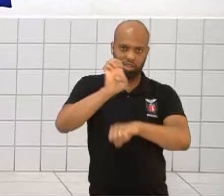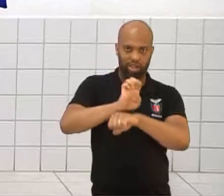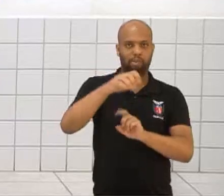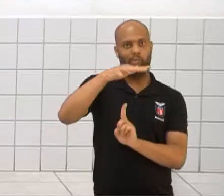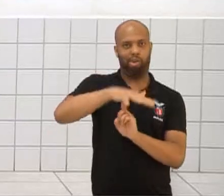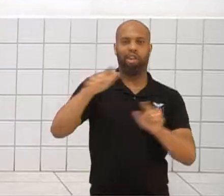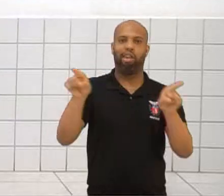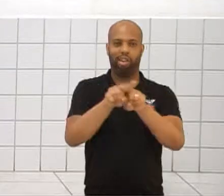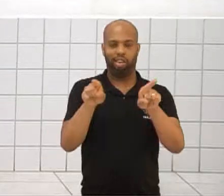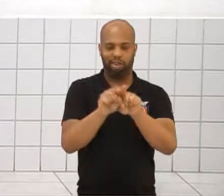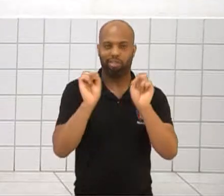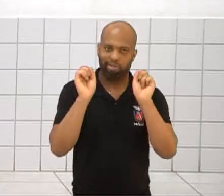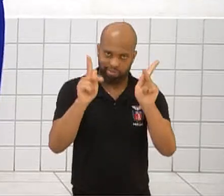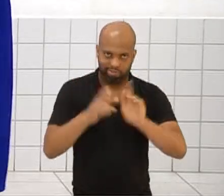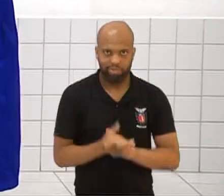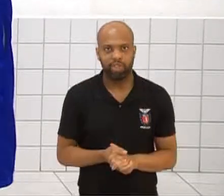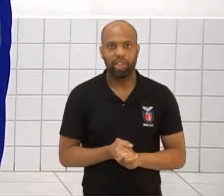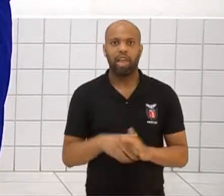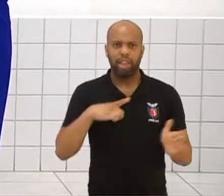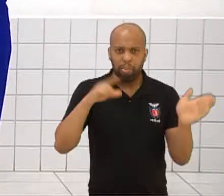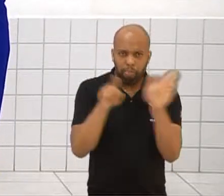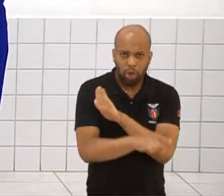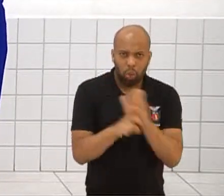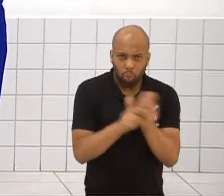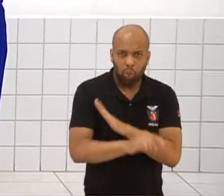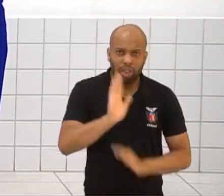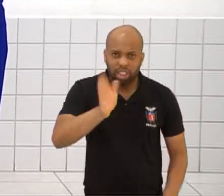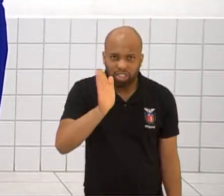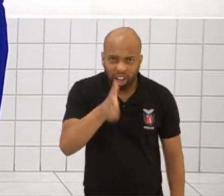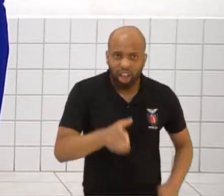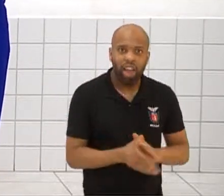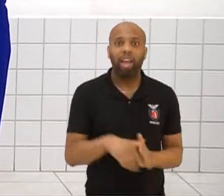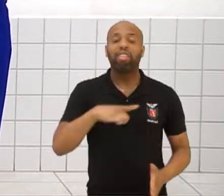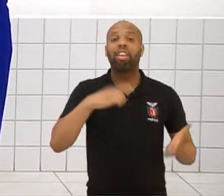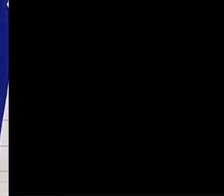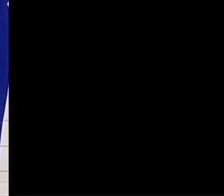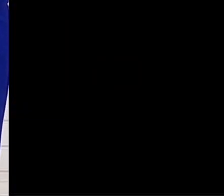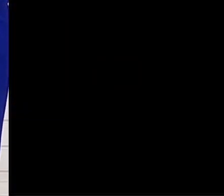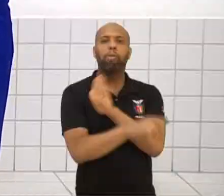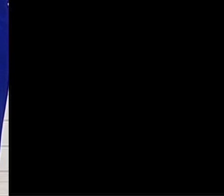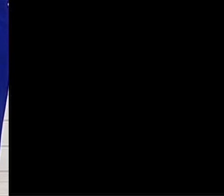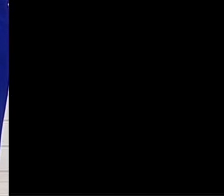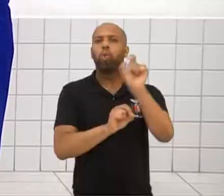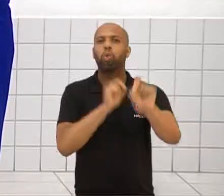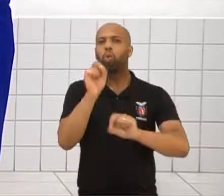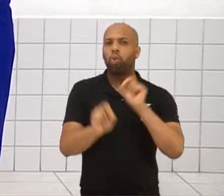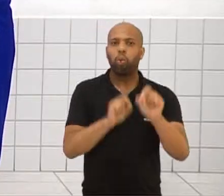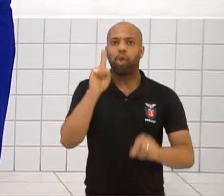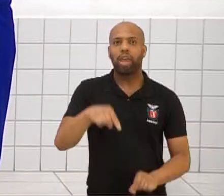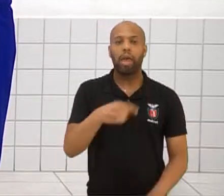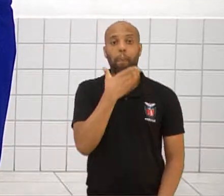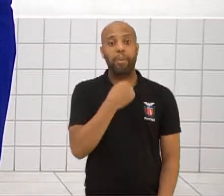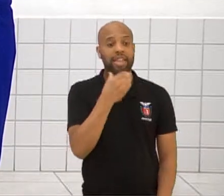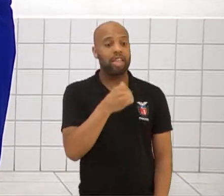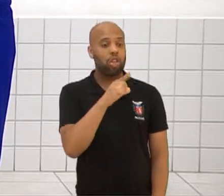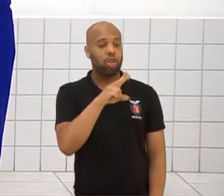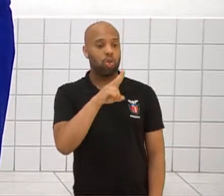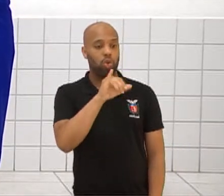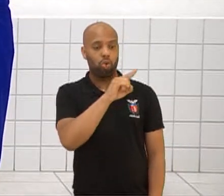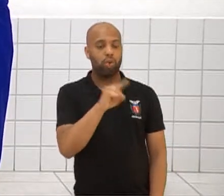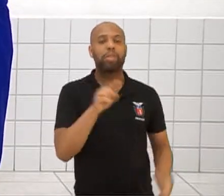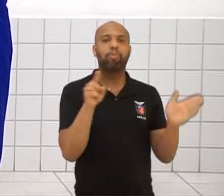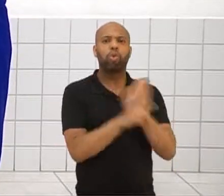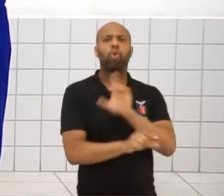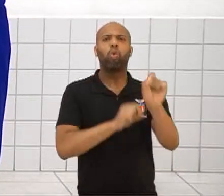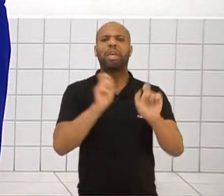ok? Isso. E aí, alguma perguntinha, professor Anderson? Olha, nós temos uma pergunta aqui, que foi do Luiz Alberto, que ele pergunta assim, o que pode ser